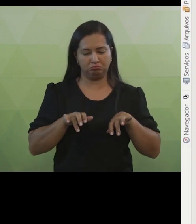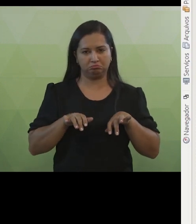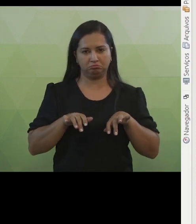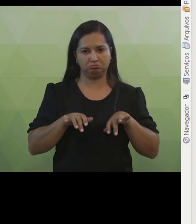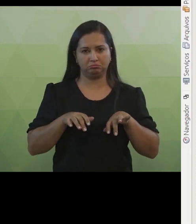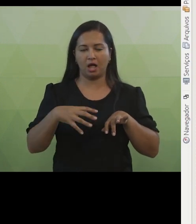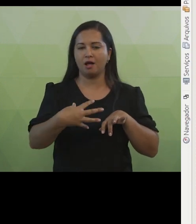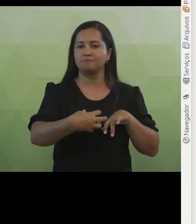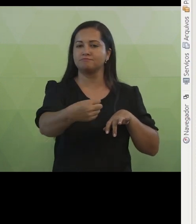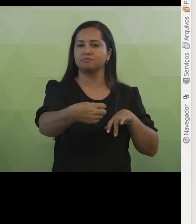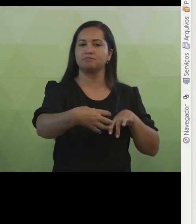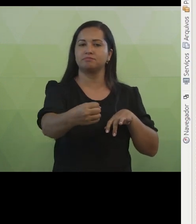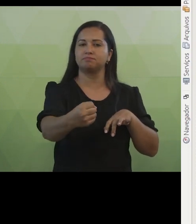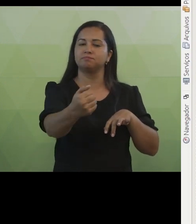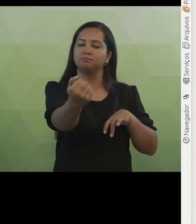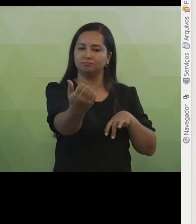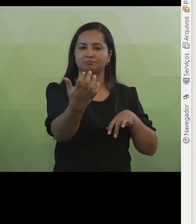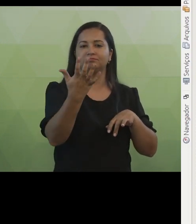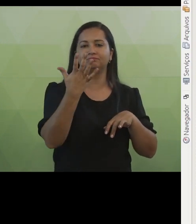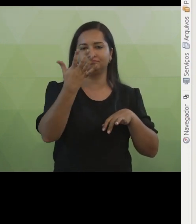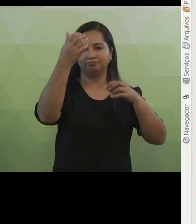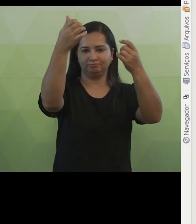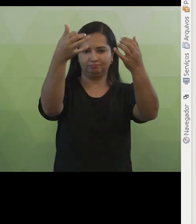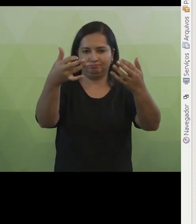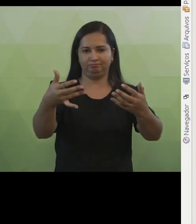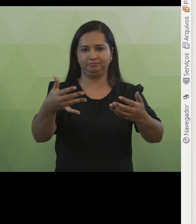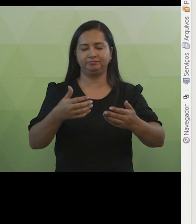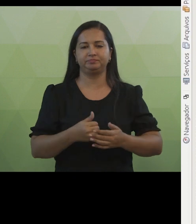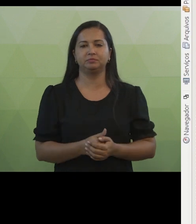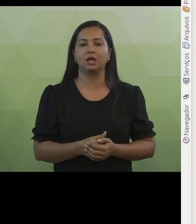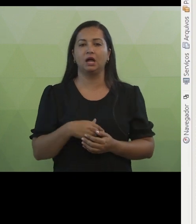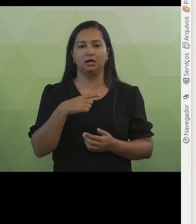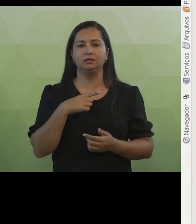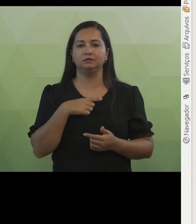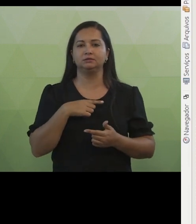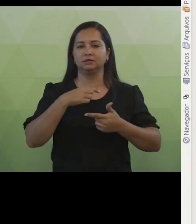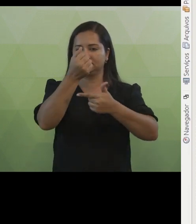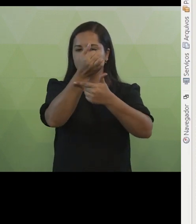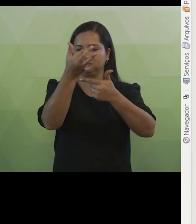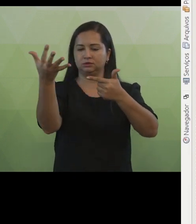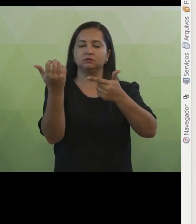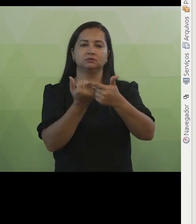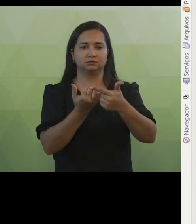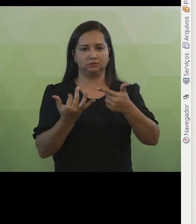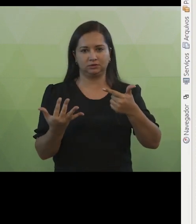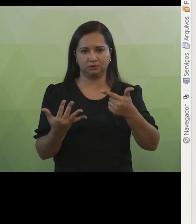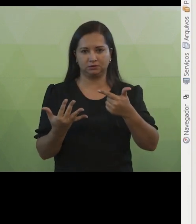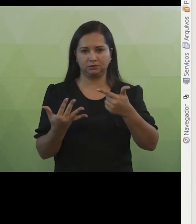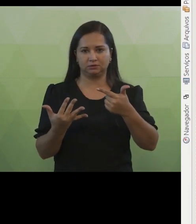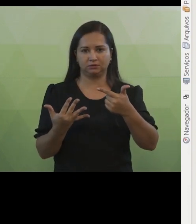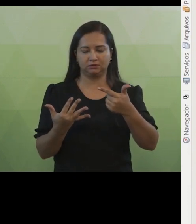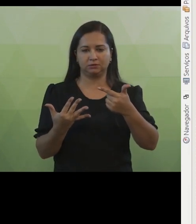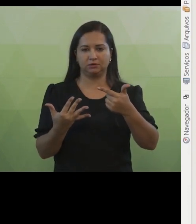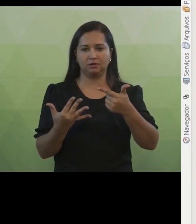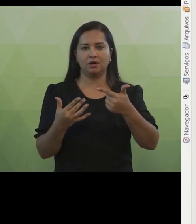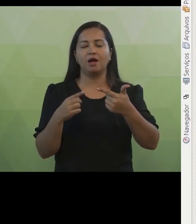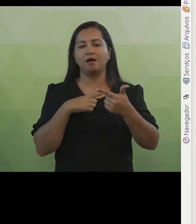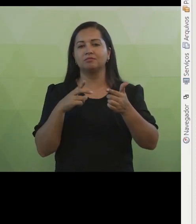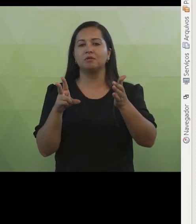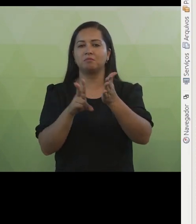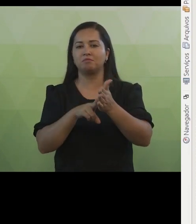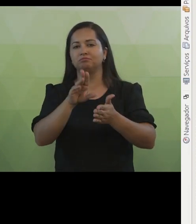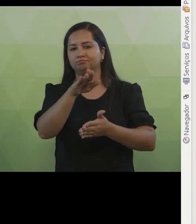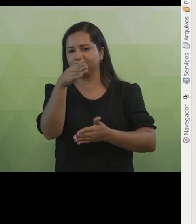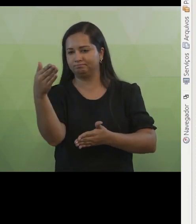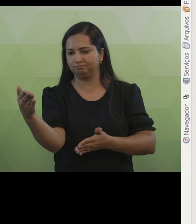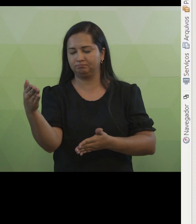do teclado. Tenho as mesmas variáveis, numerador e denominador, que serão lidas, e tenho a variável que consolidará o